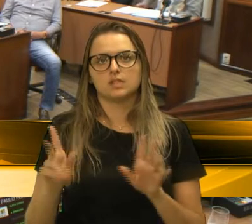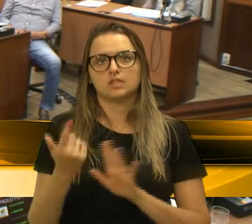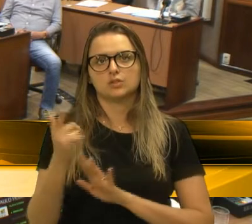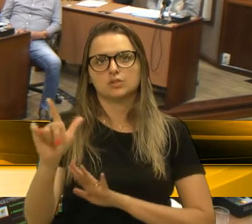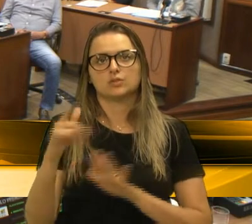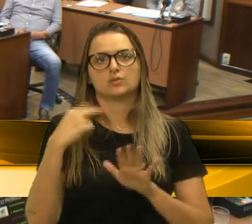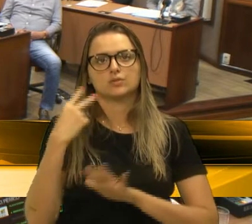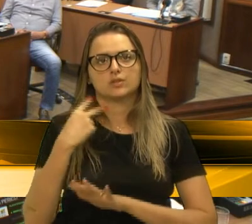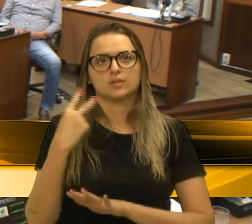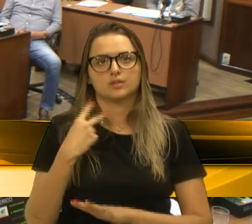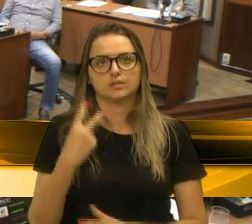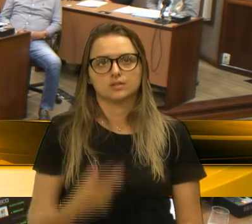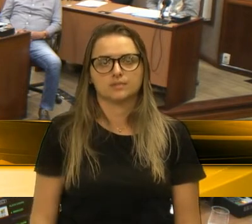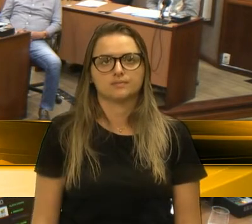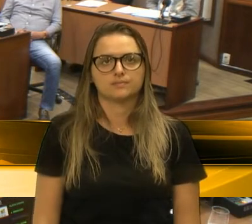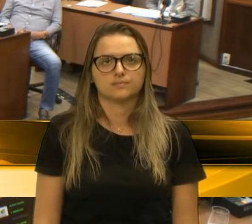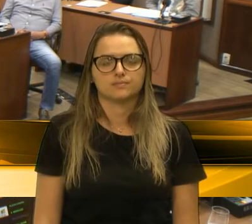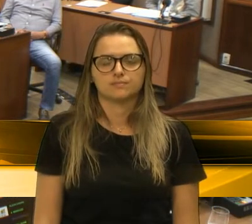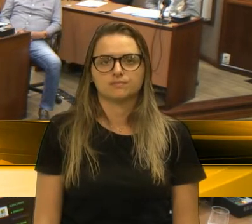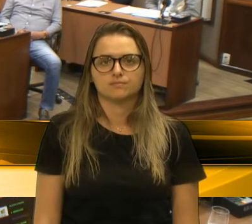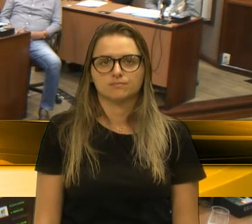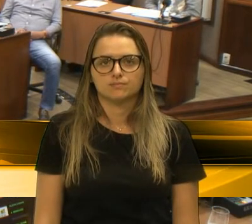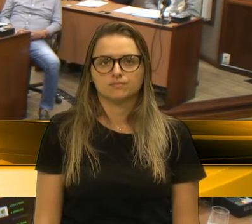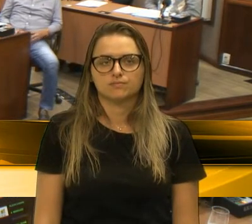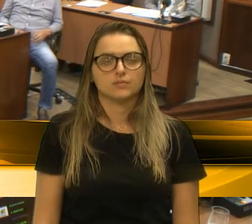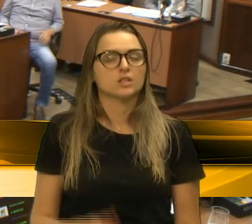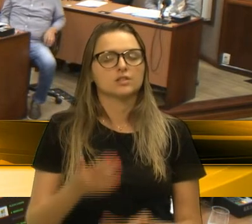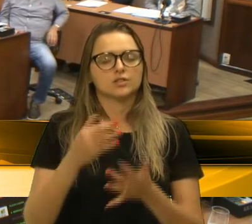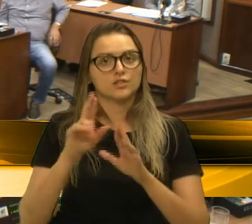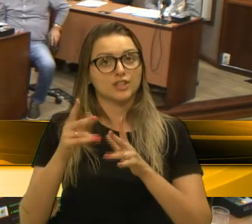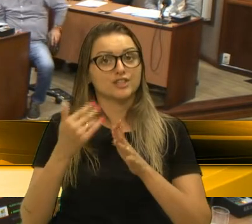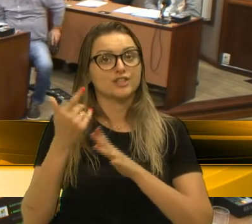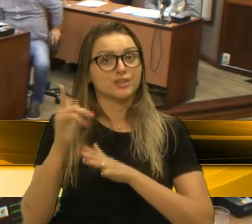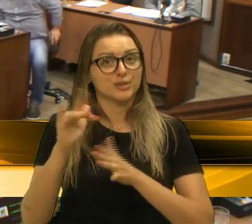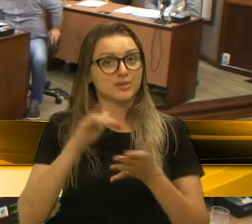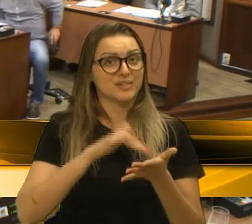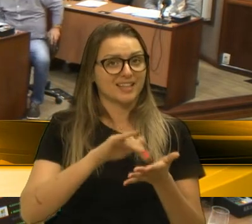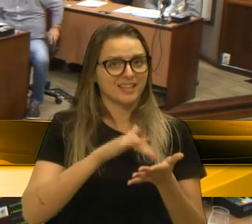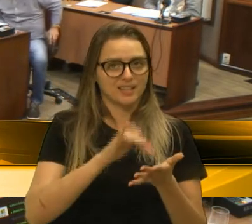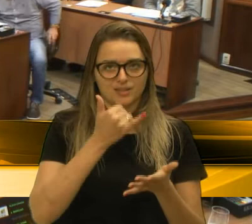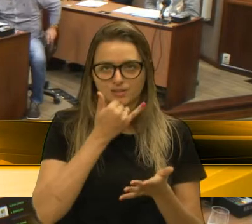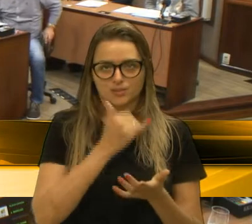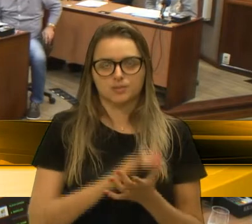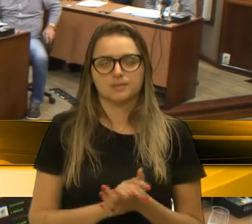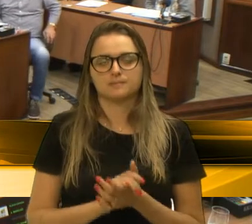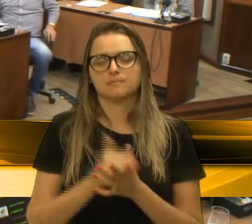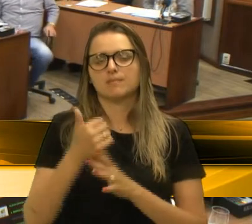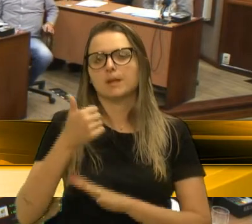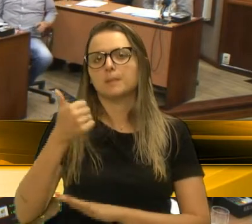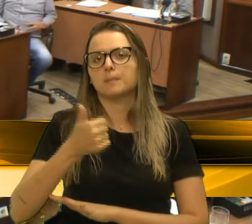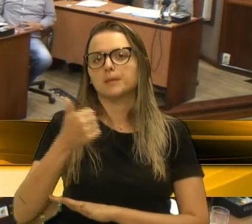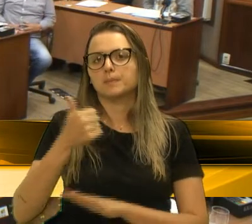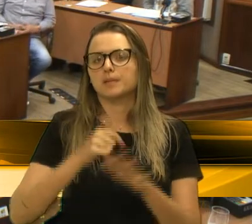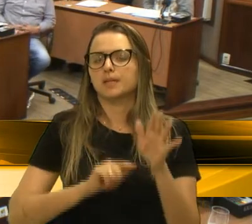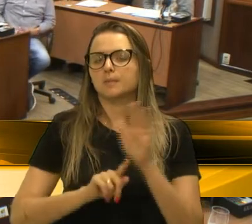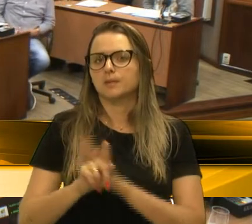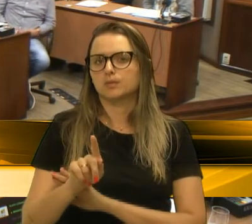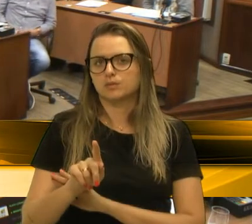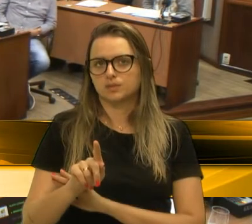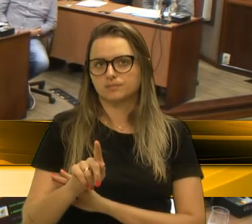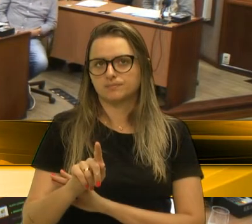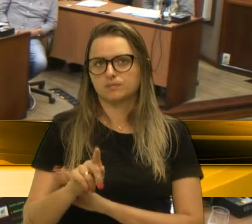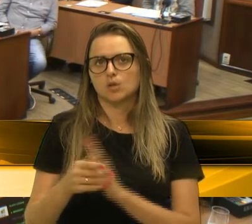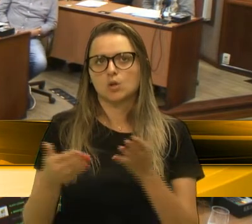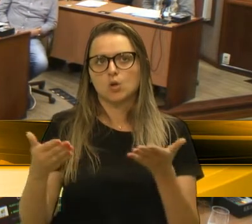dessa administração. Mas eu teria algumas questões. A primeira questão é, se hoje